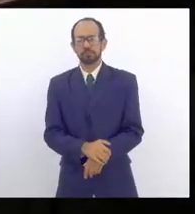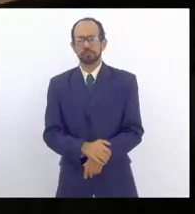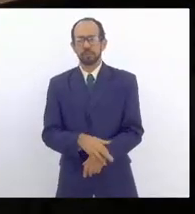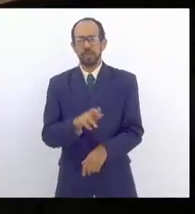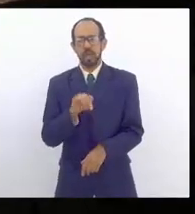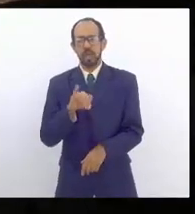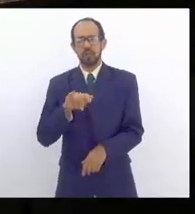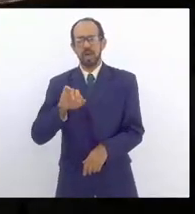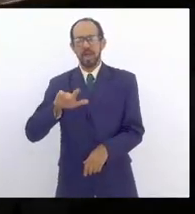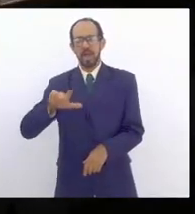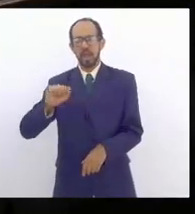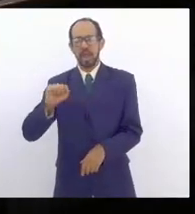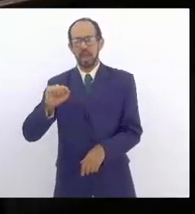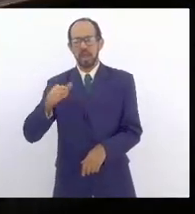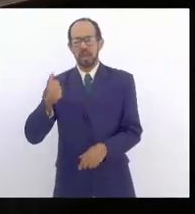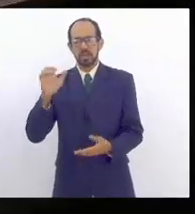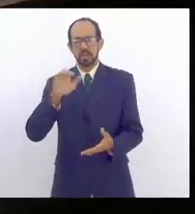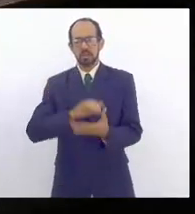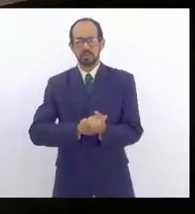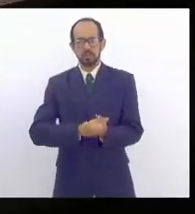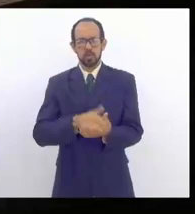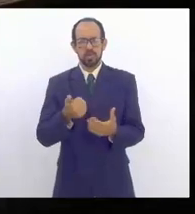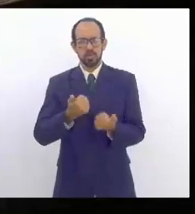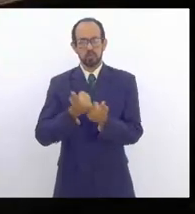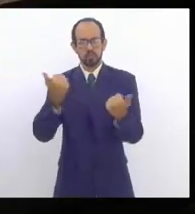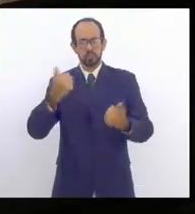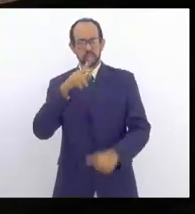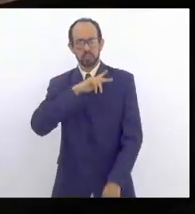Rafaela Pampolha, esposa do vice-governador,